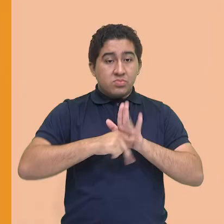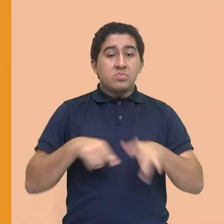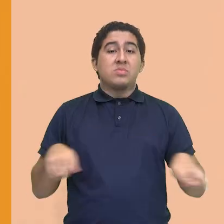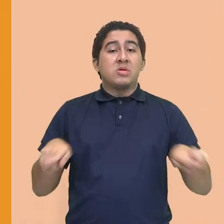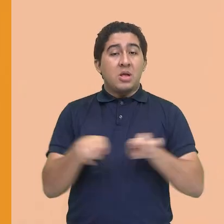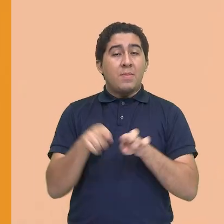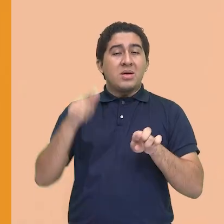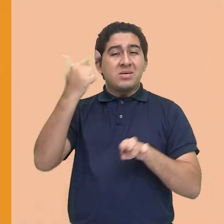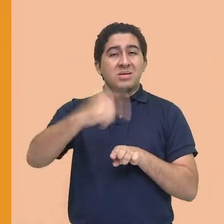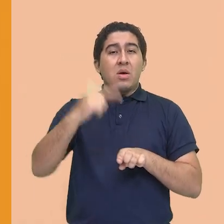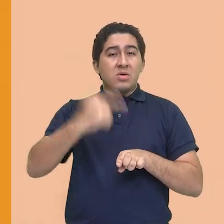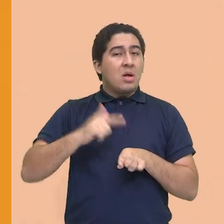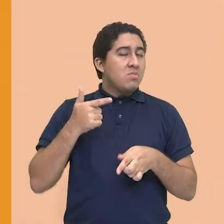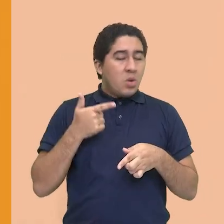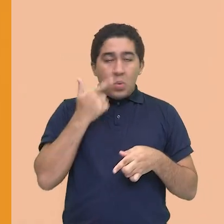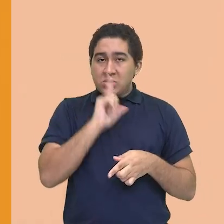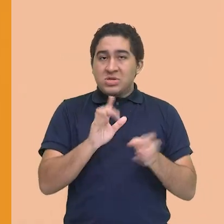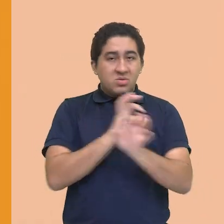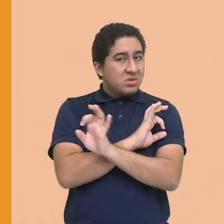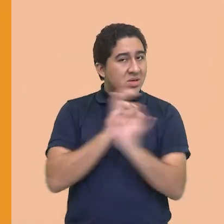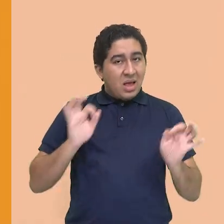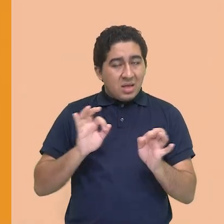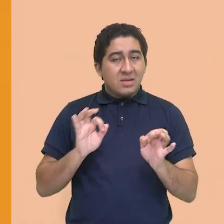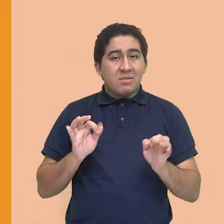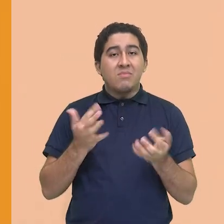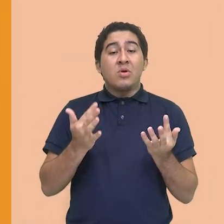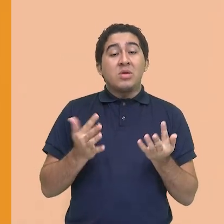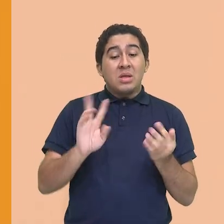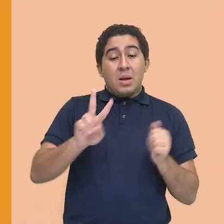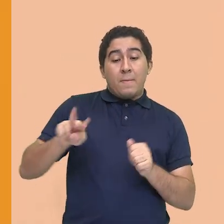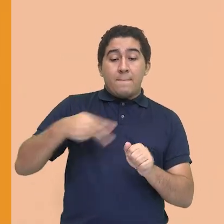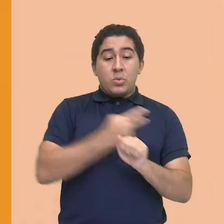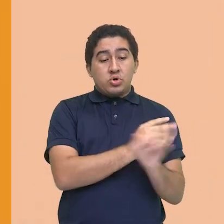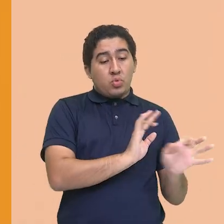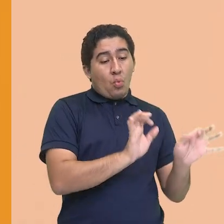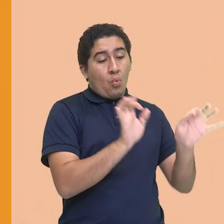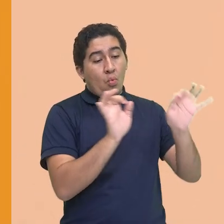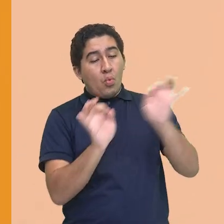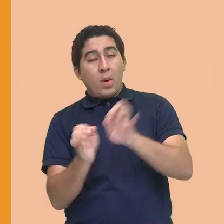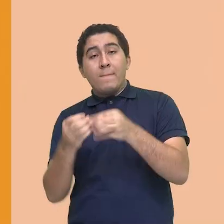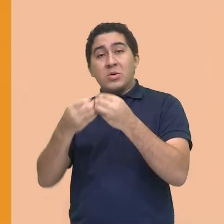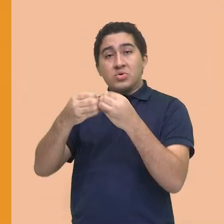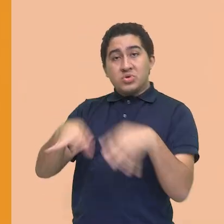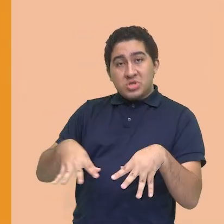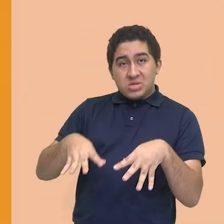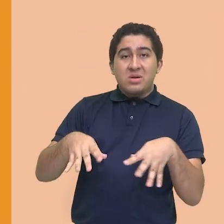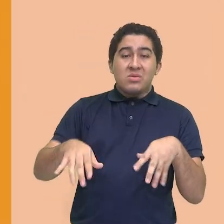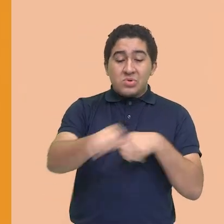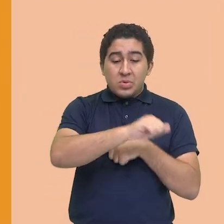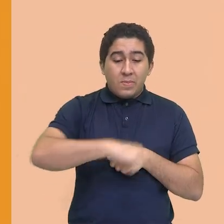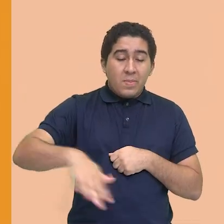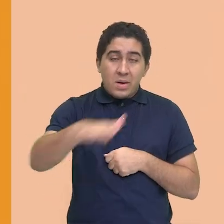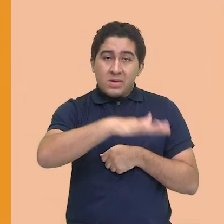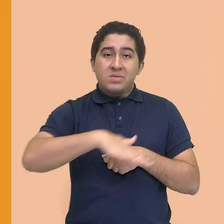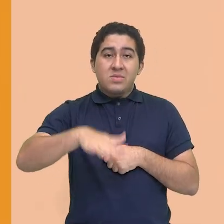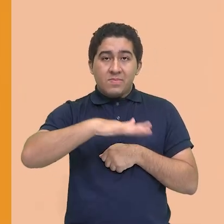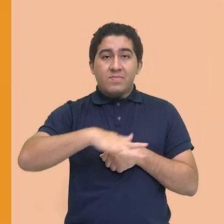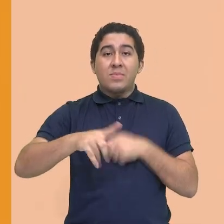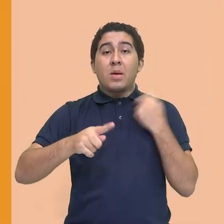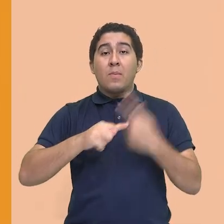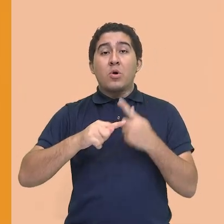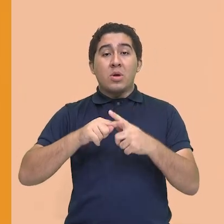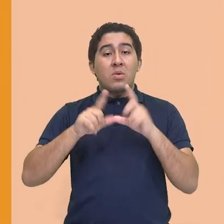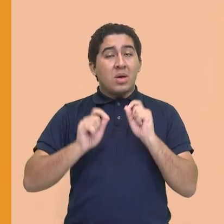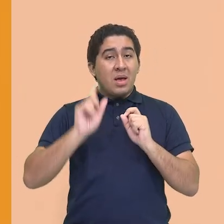de não darem certo, eles acabam, então, tendo um grande impacto ambiental à custa, muitas das vezes, de